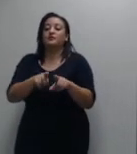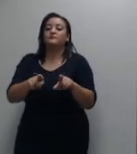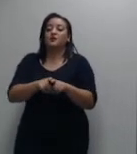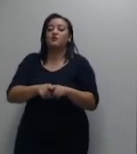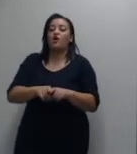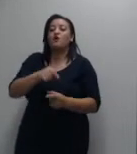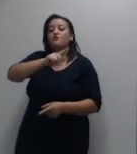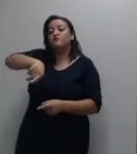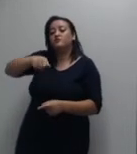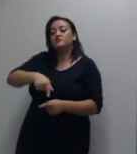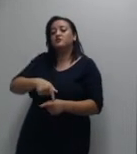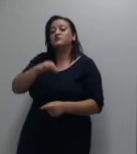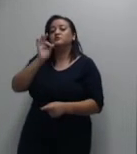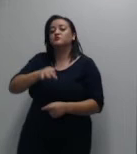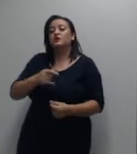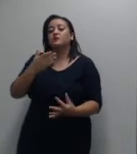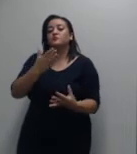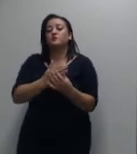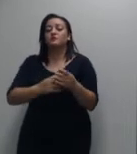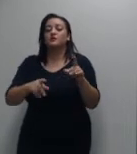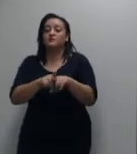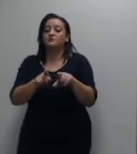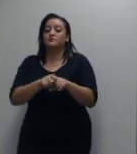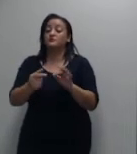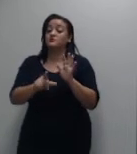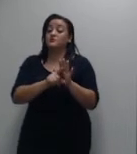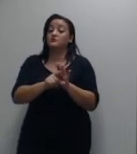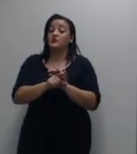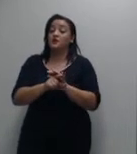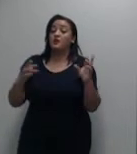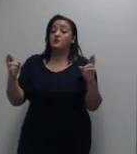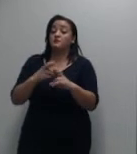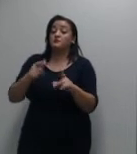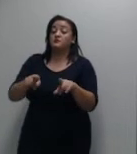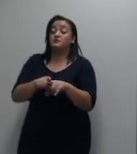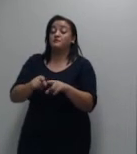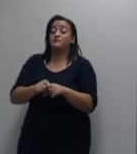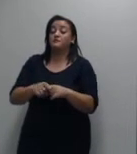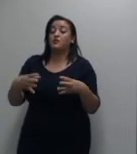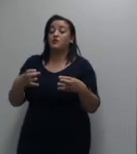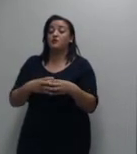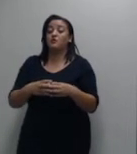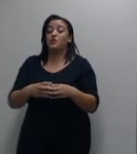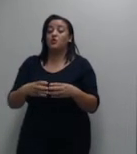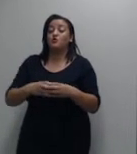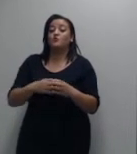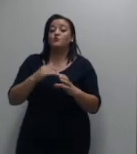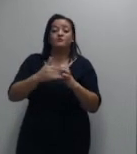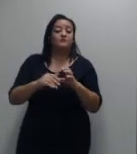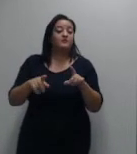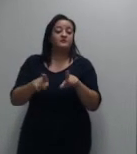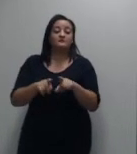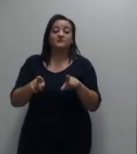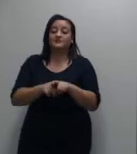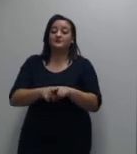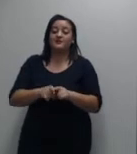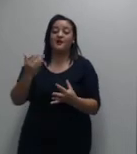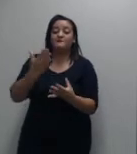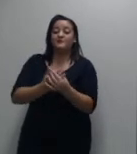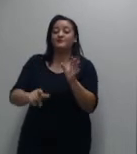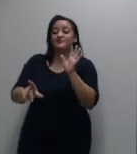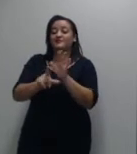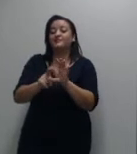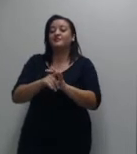violação do devido processo legislativo e respeito aos conceitos de mensagem e de processo legislativo